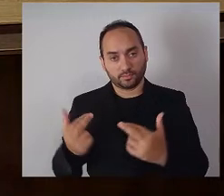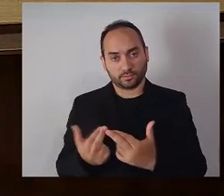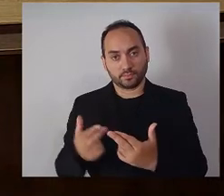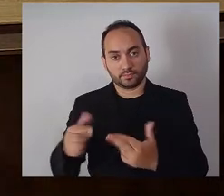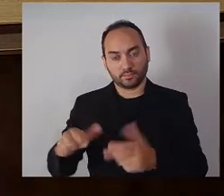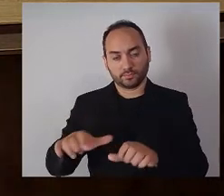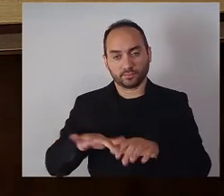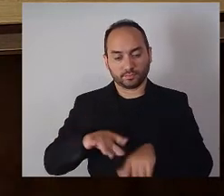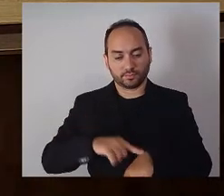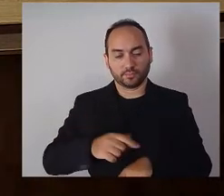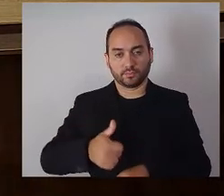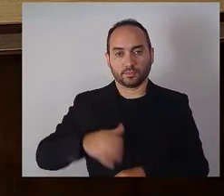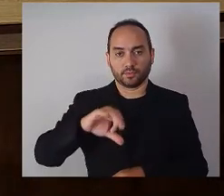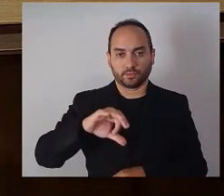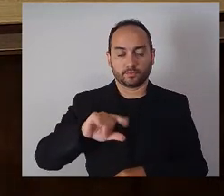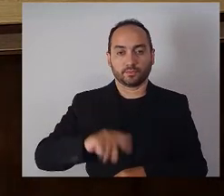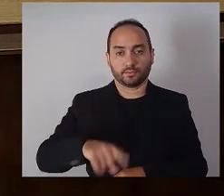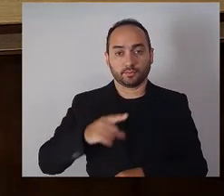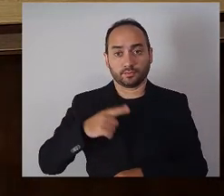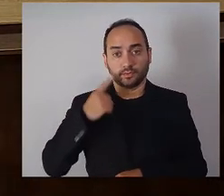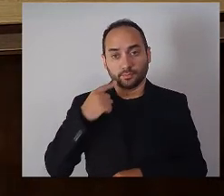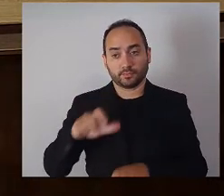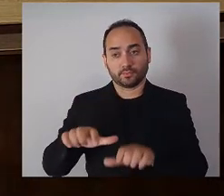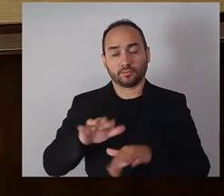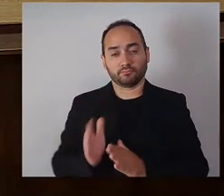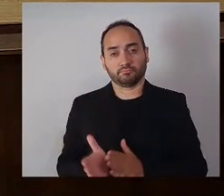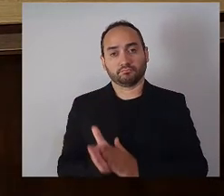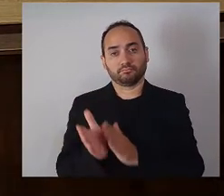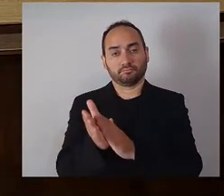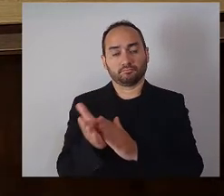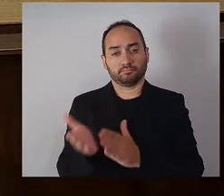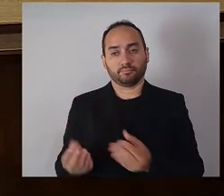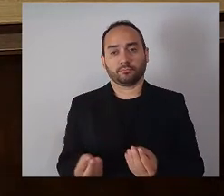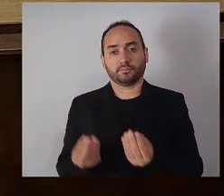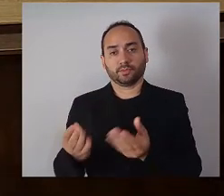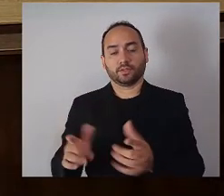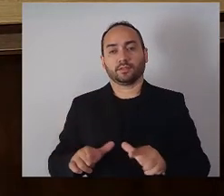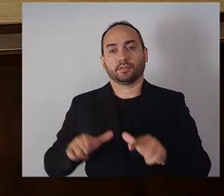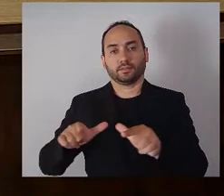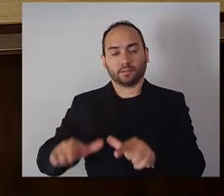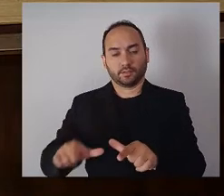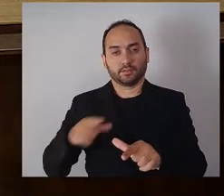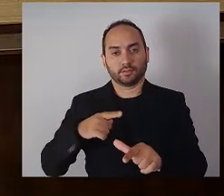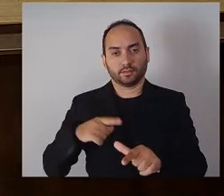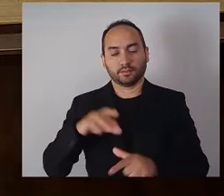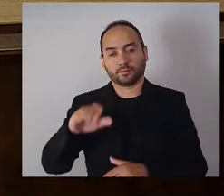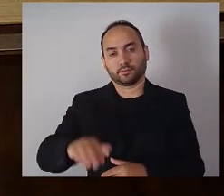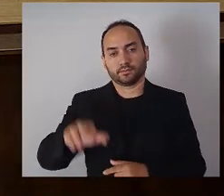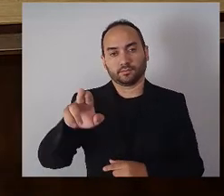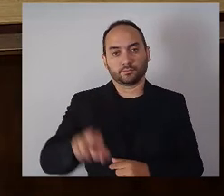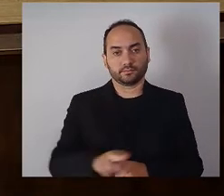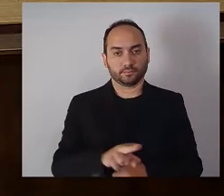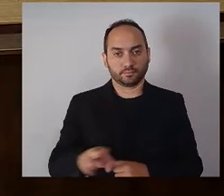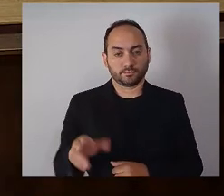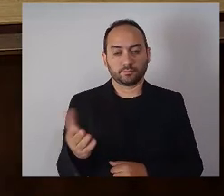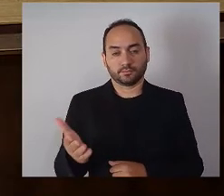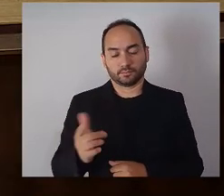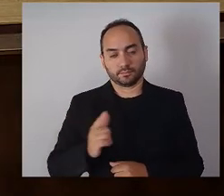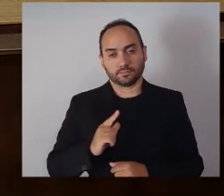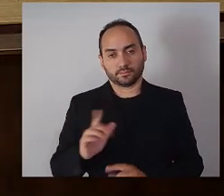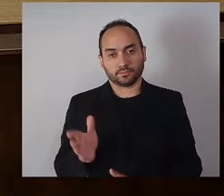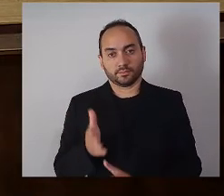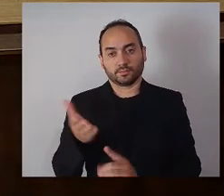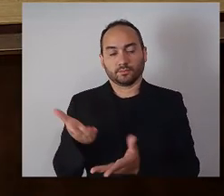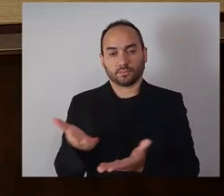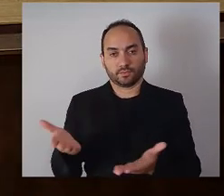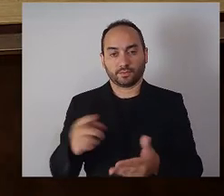horas. Desta feita, será uma sessão solene para a entrega da comenda Padre Cícero aos homenageados,